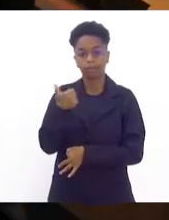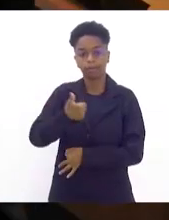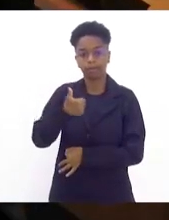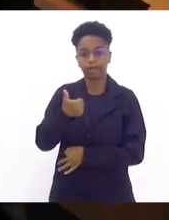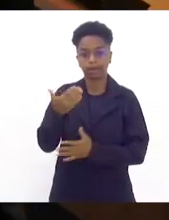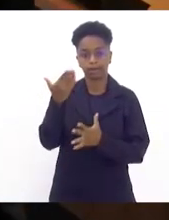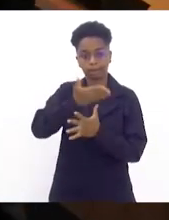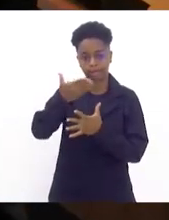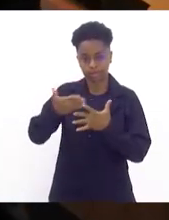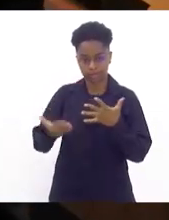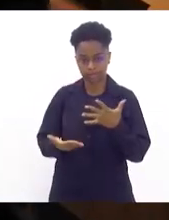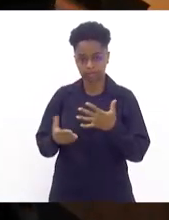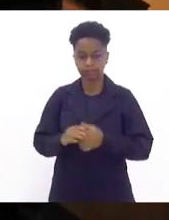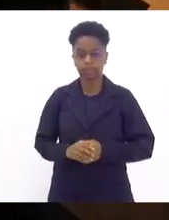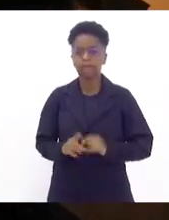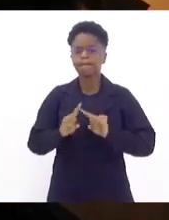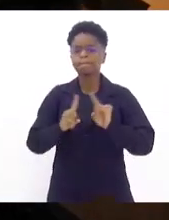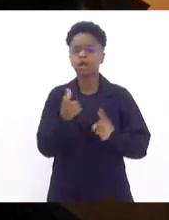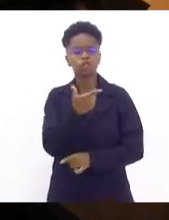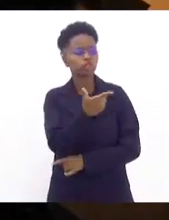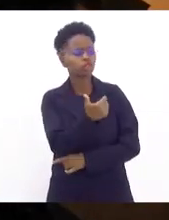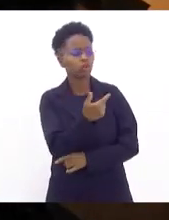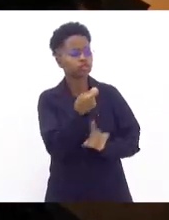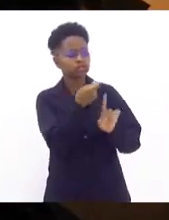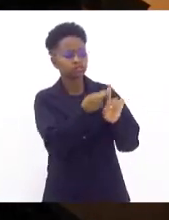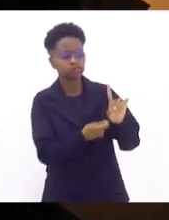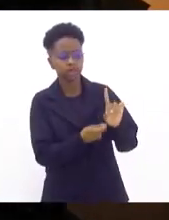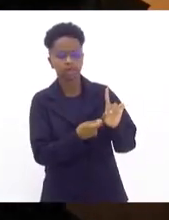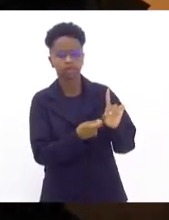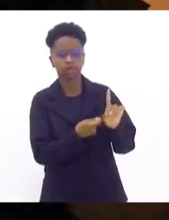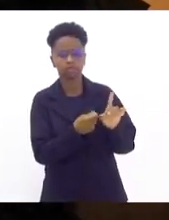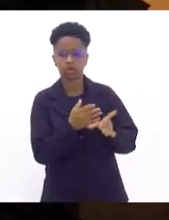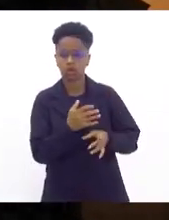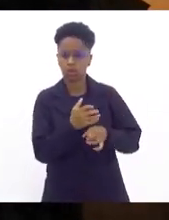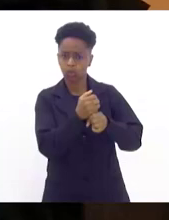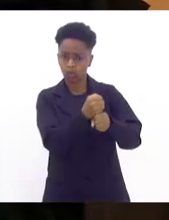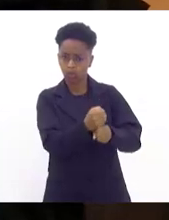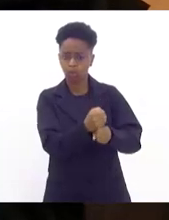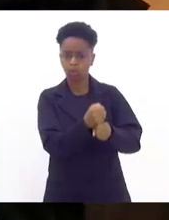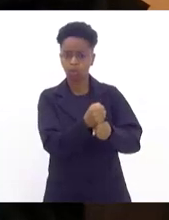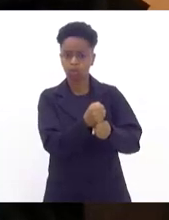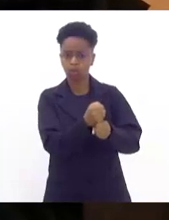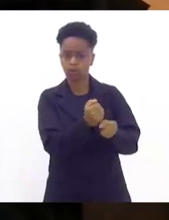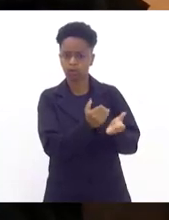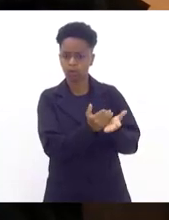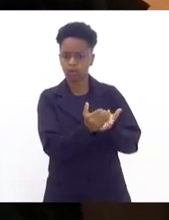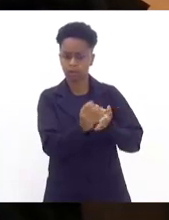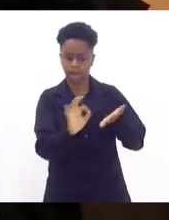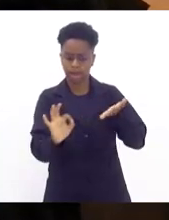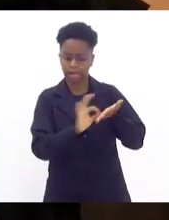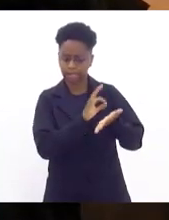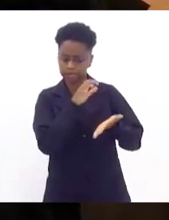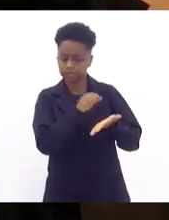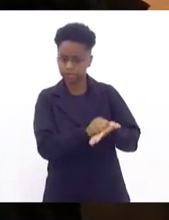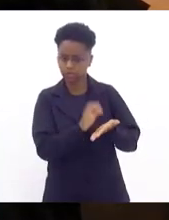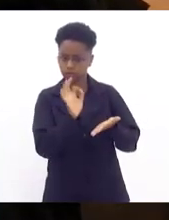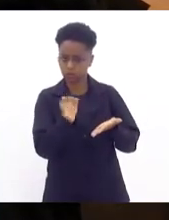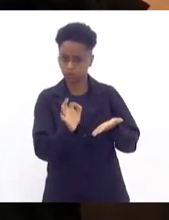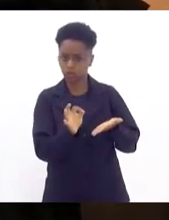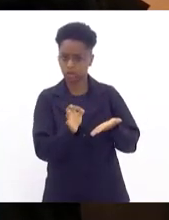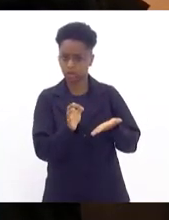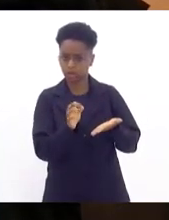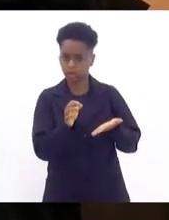Mas os 12 meses conta a partir da assinatura